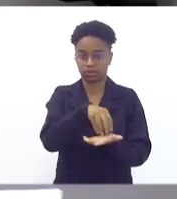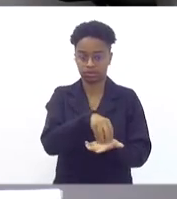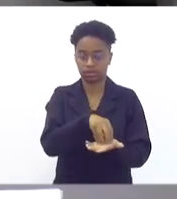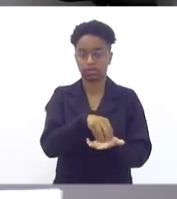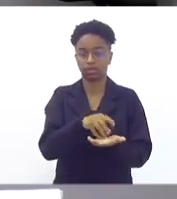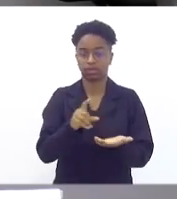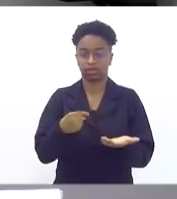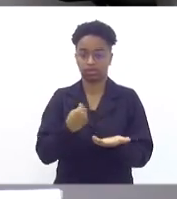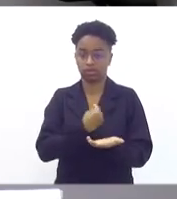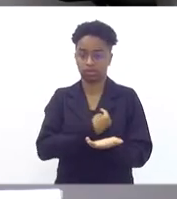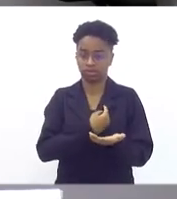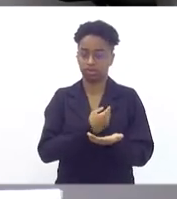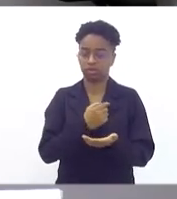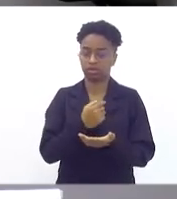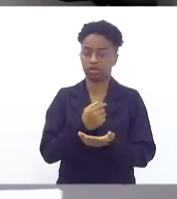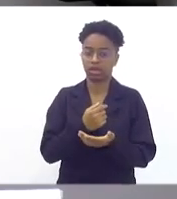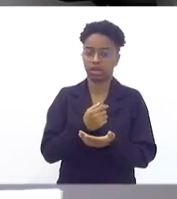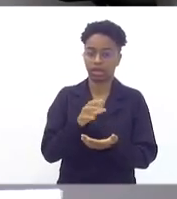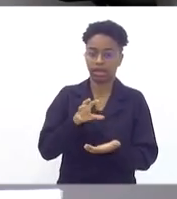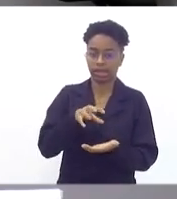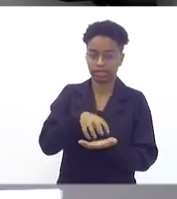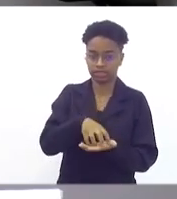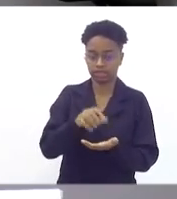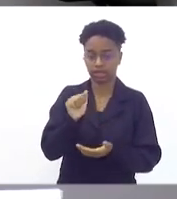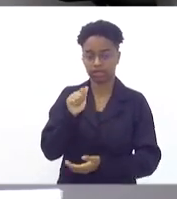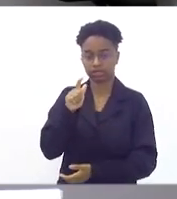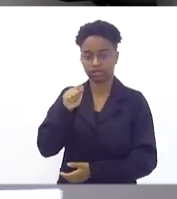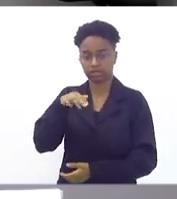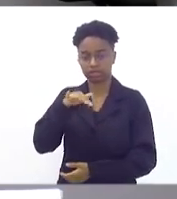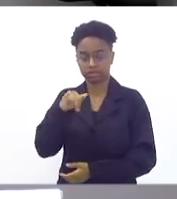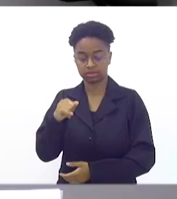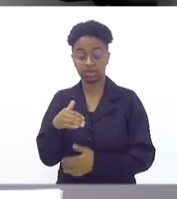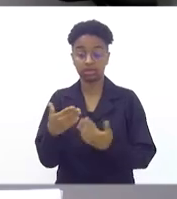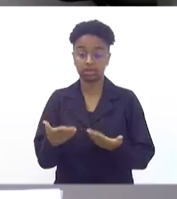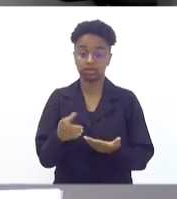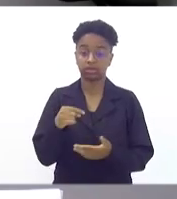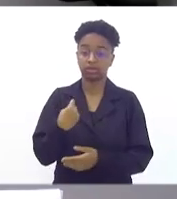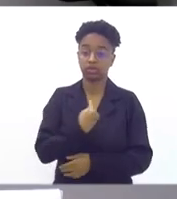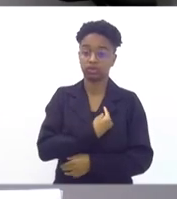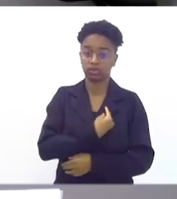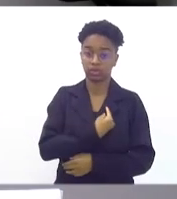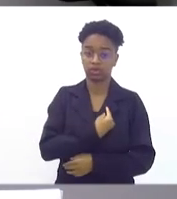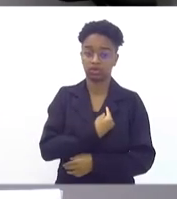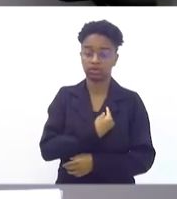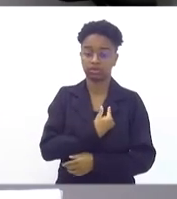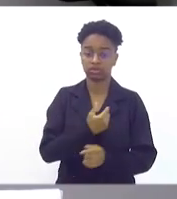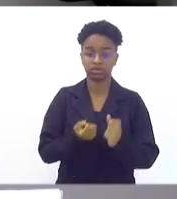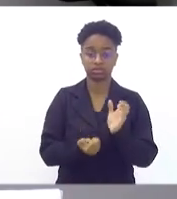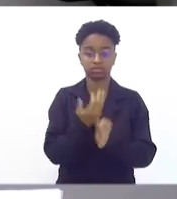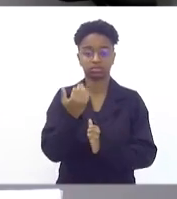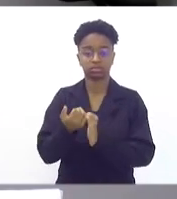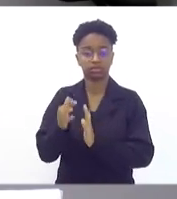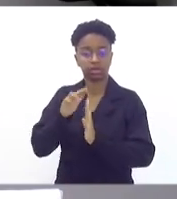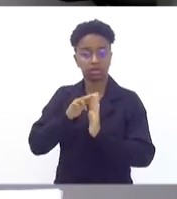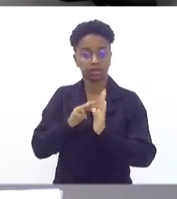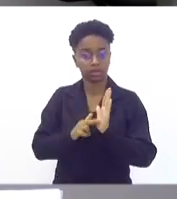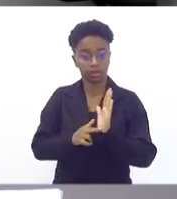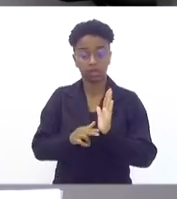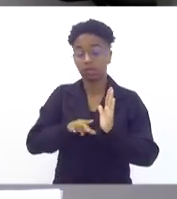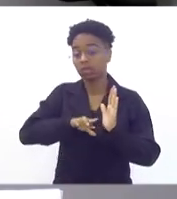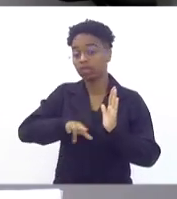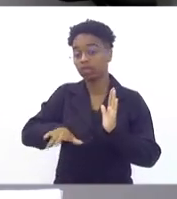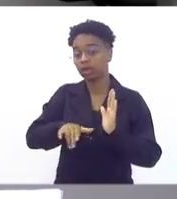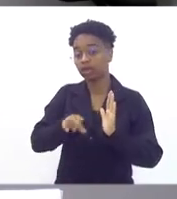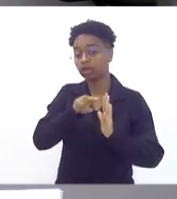é sentido que a agência interveio a gente vem é é elaborando normas e volta a dizer não são